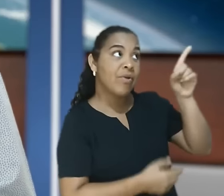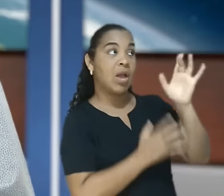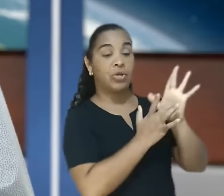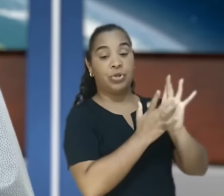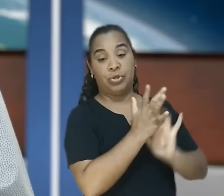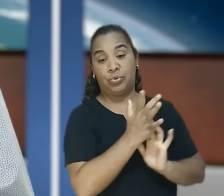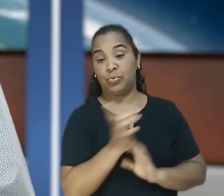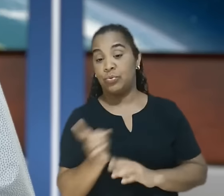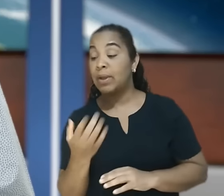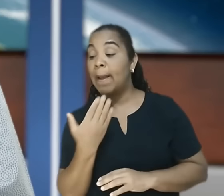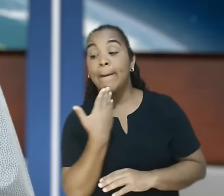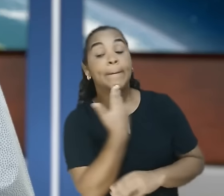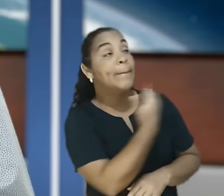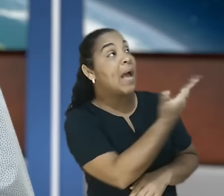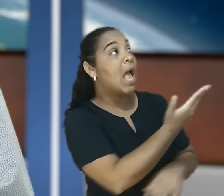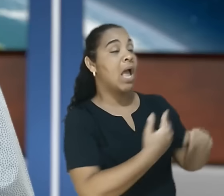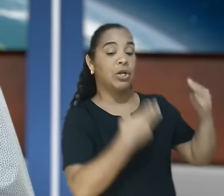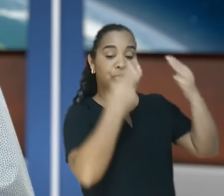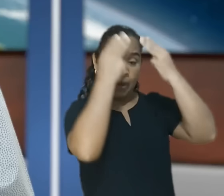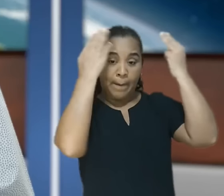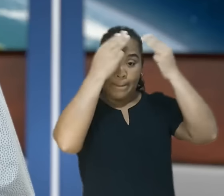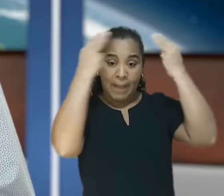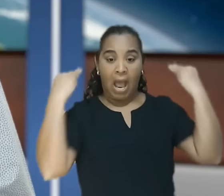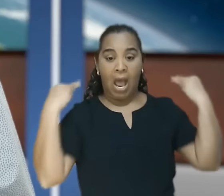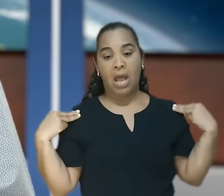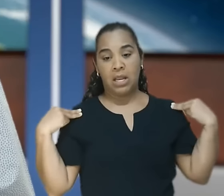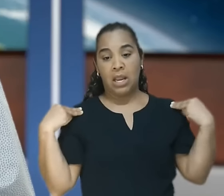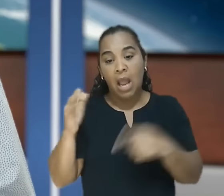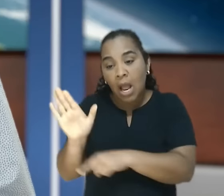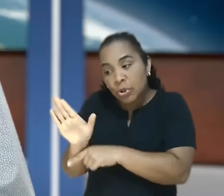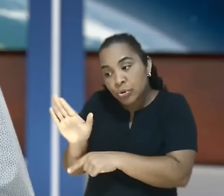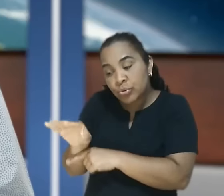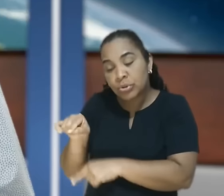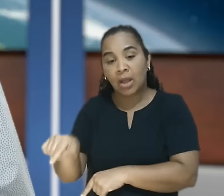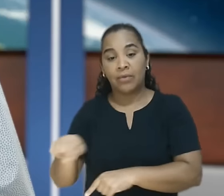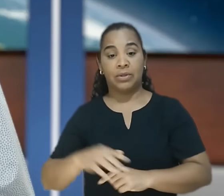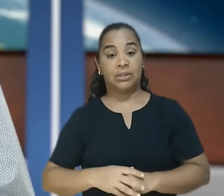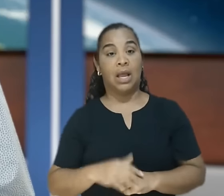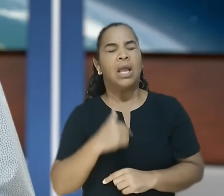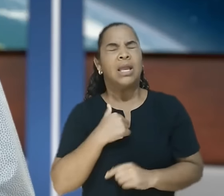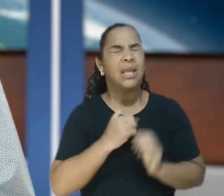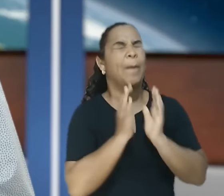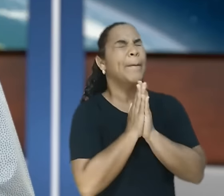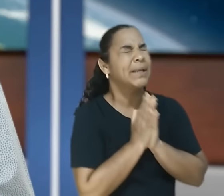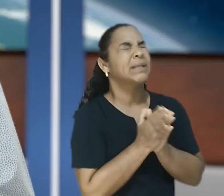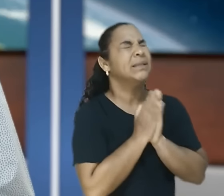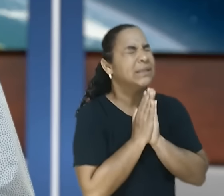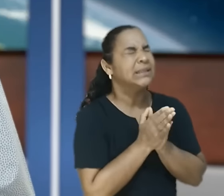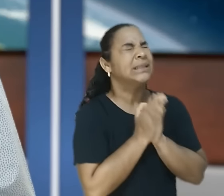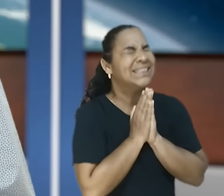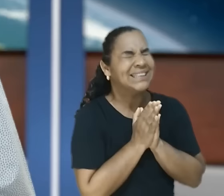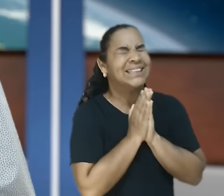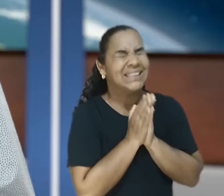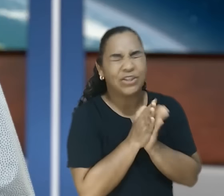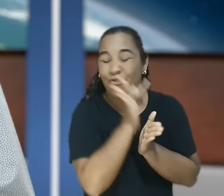proteja você Peça O coração De Maria Pare e vou E eu pedia Com uma fé Com